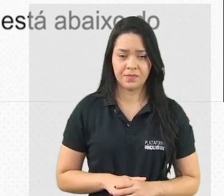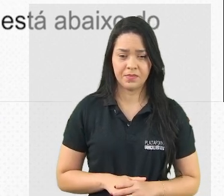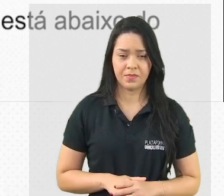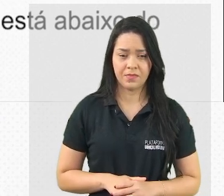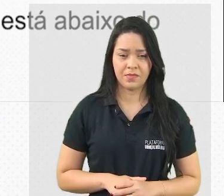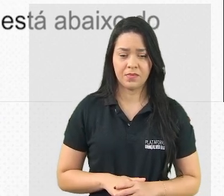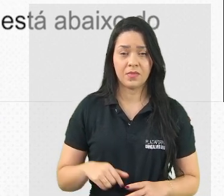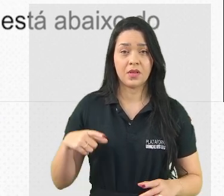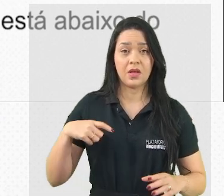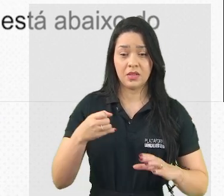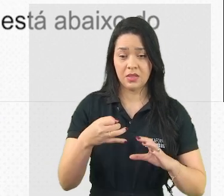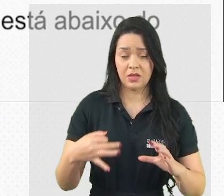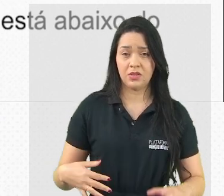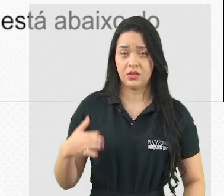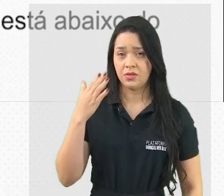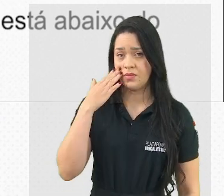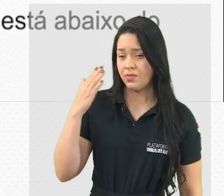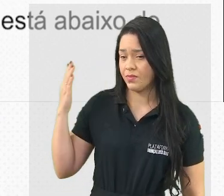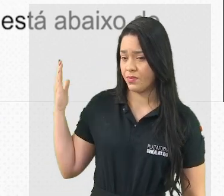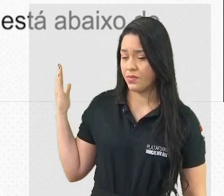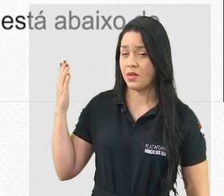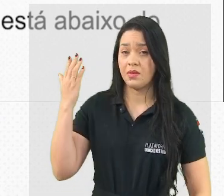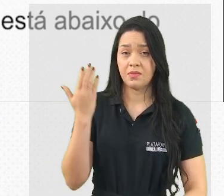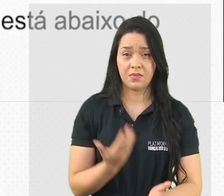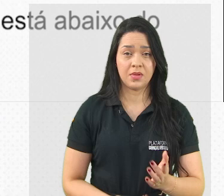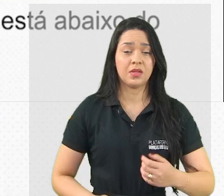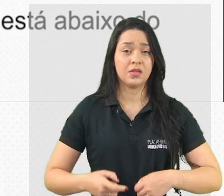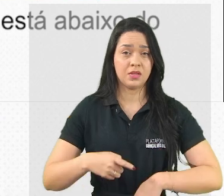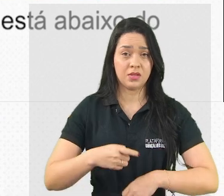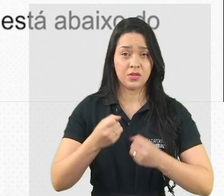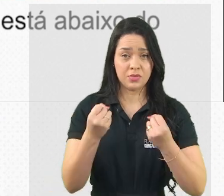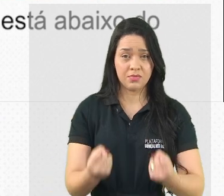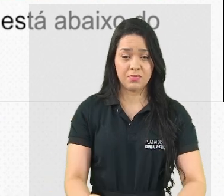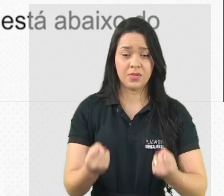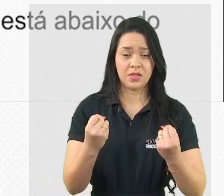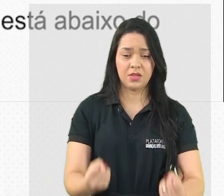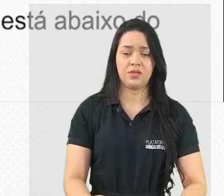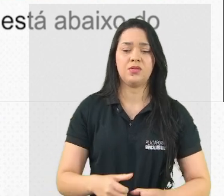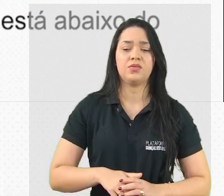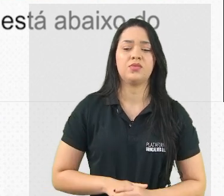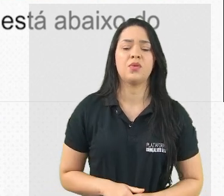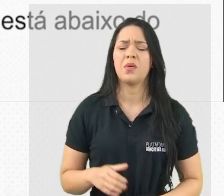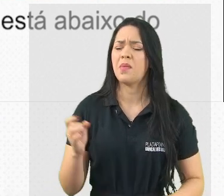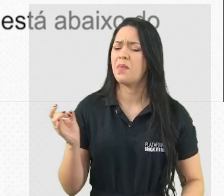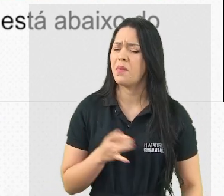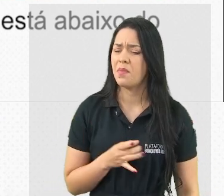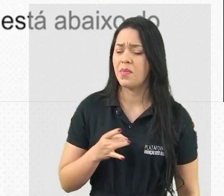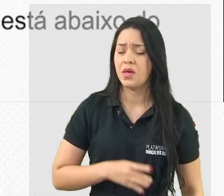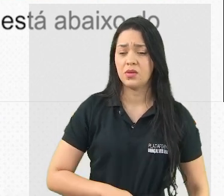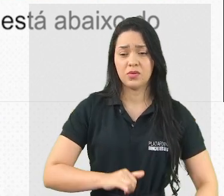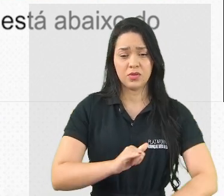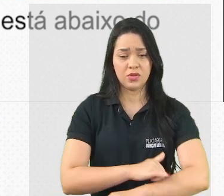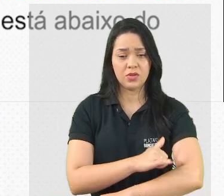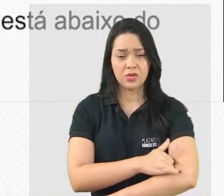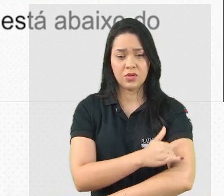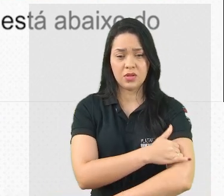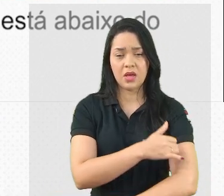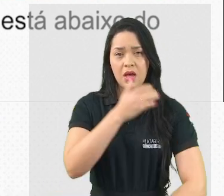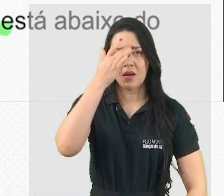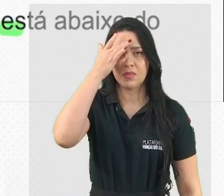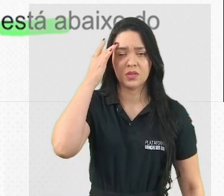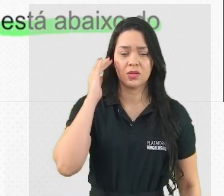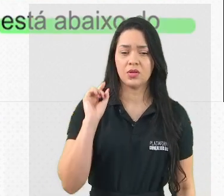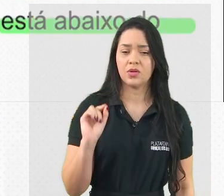Olha as características aqui, ó. Envolve perda de peso extrema, medo intenso de engordar, mesmo quando a